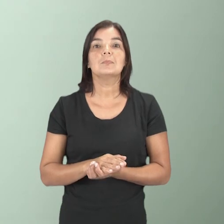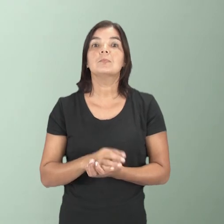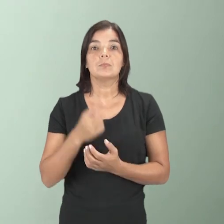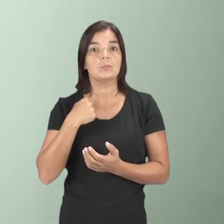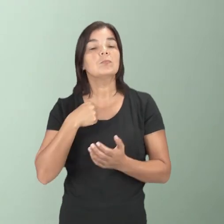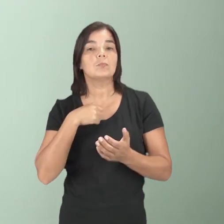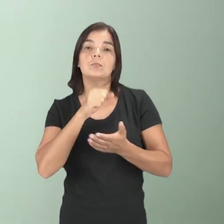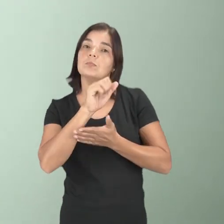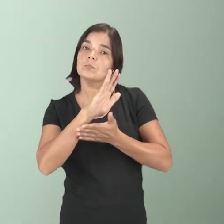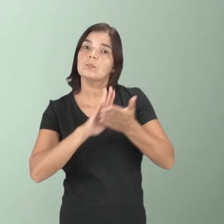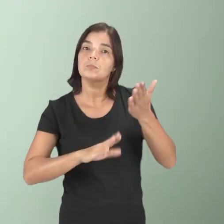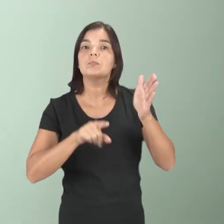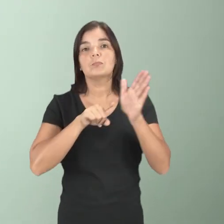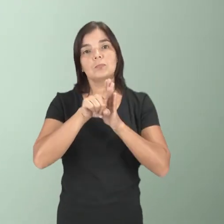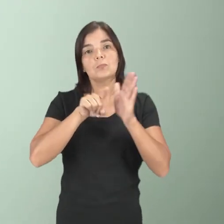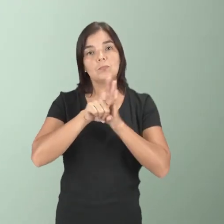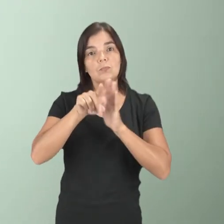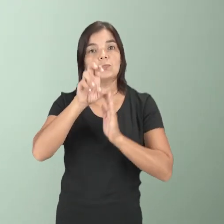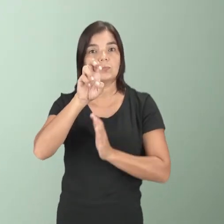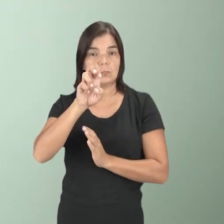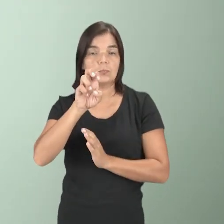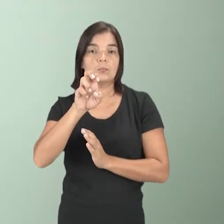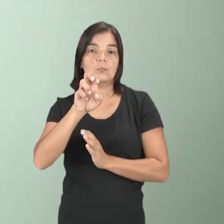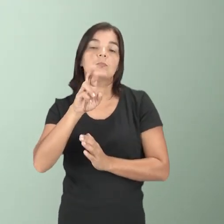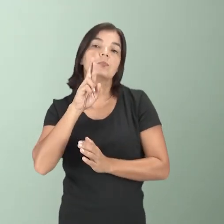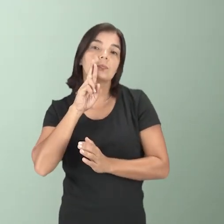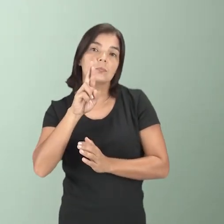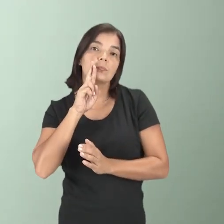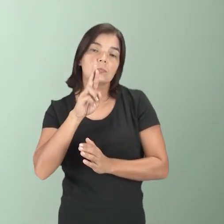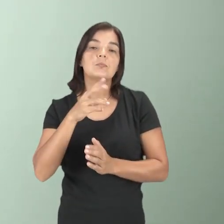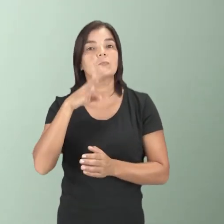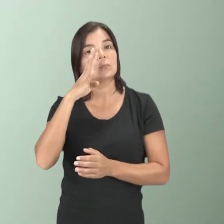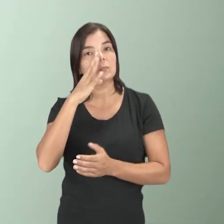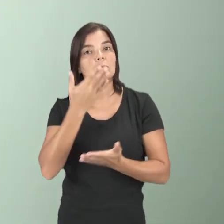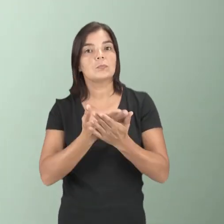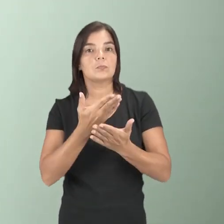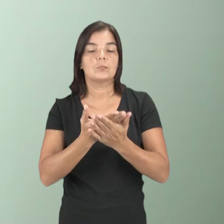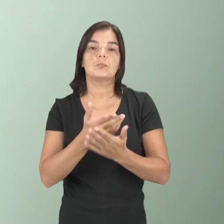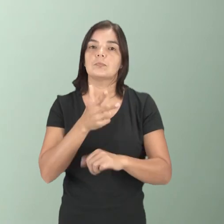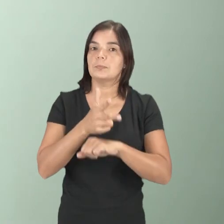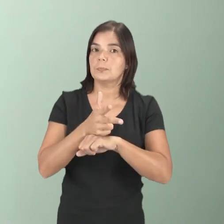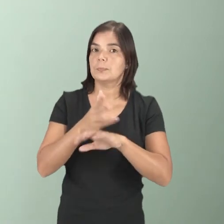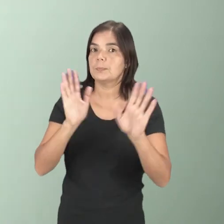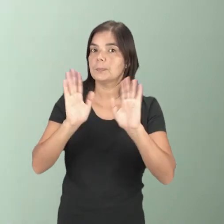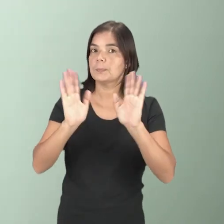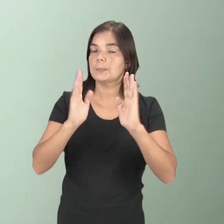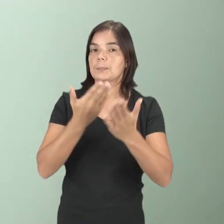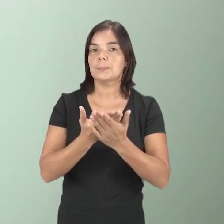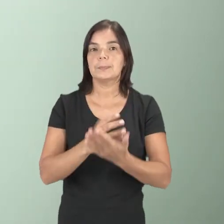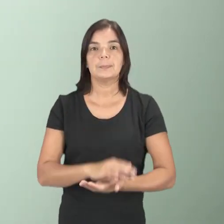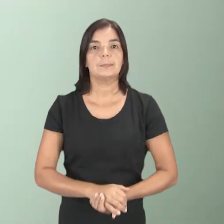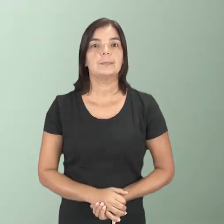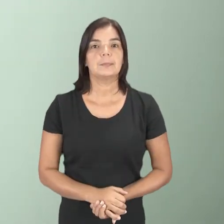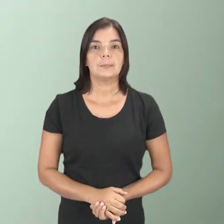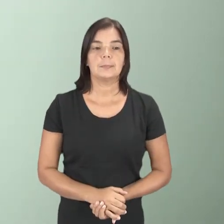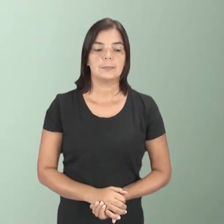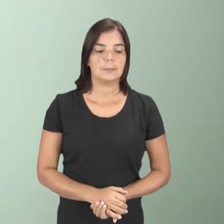pegar as questões para resolver. Tem 5 questões, você acessa lá na plataforma e assiste também as outras videoaulas. Até a próxima aula.